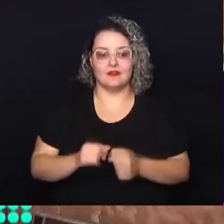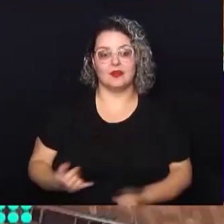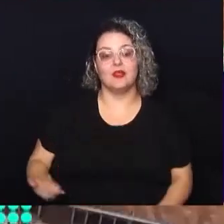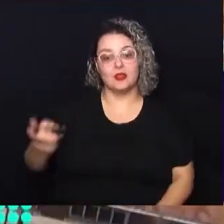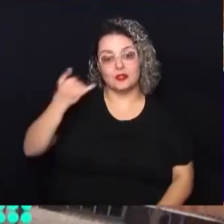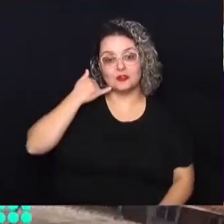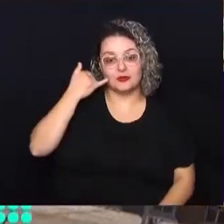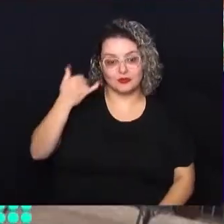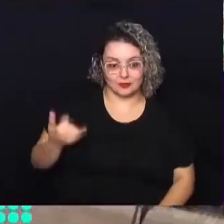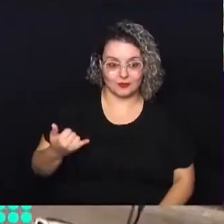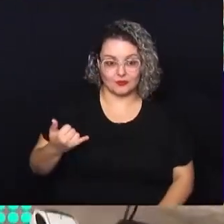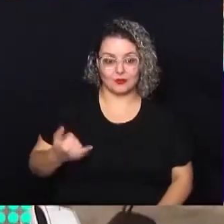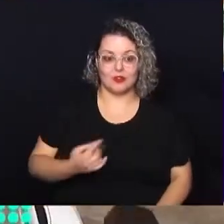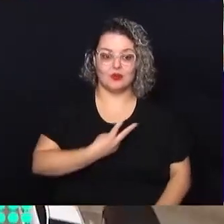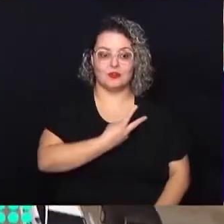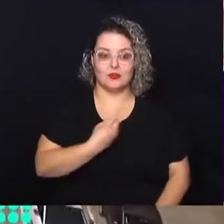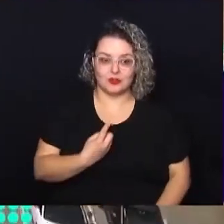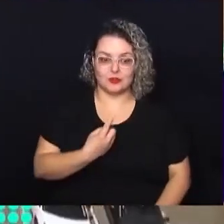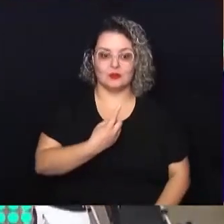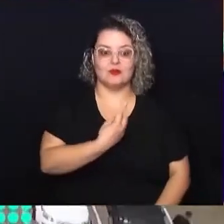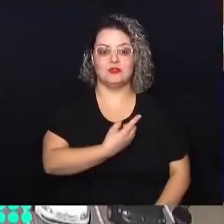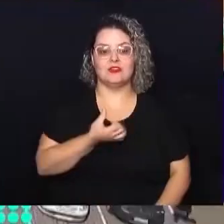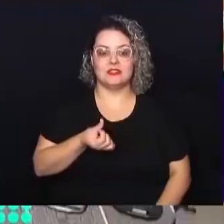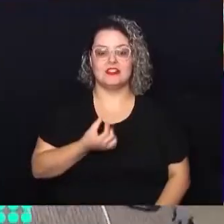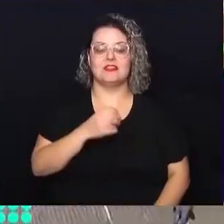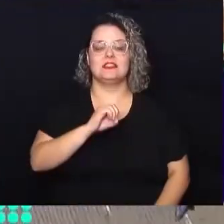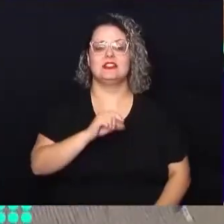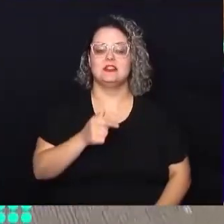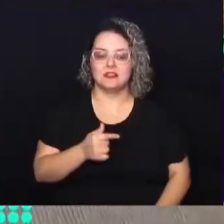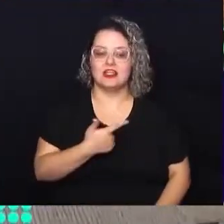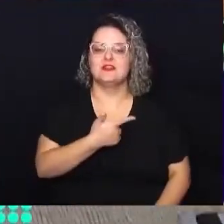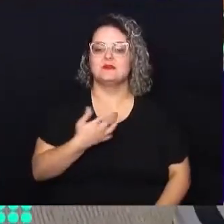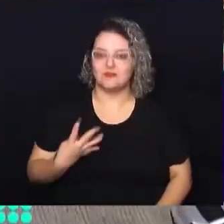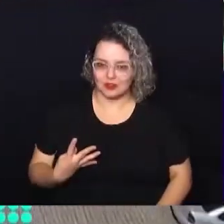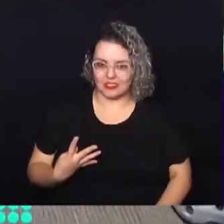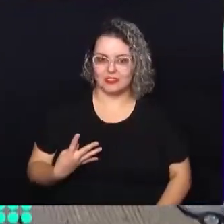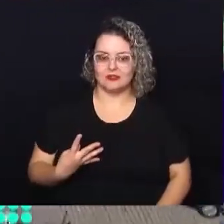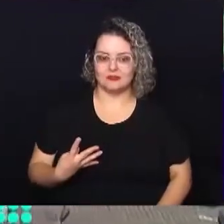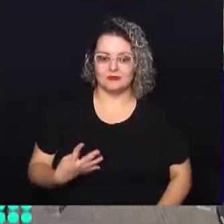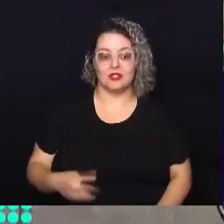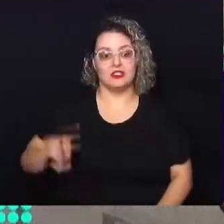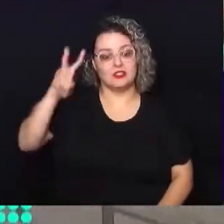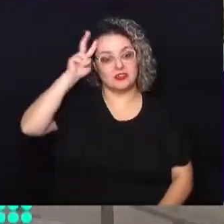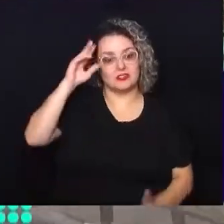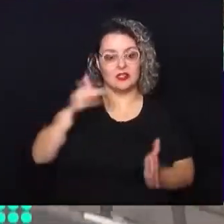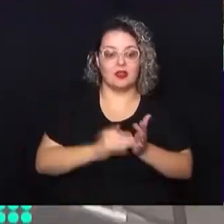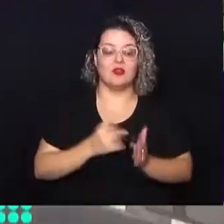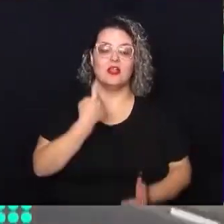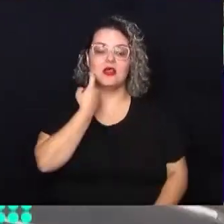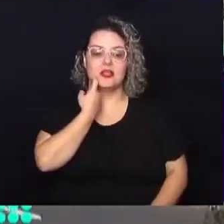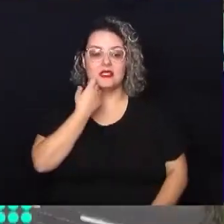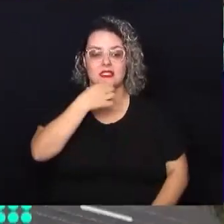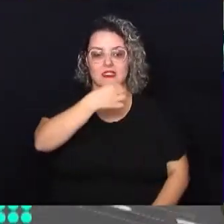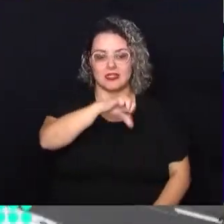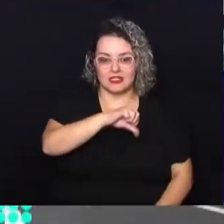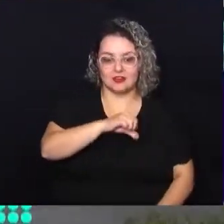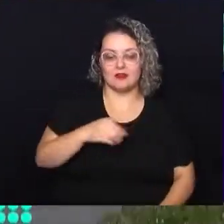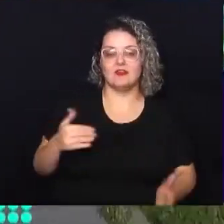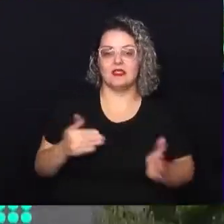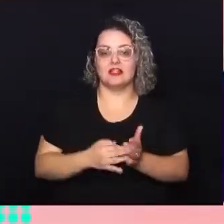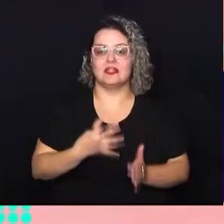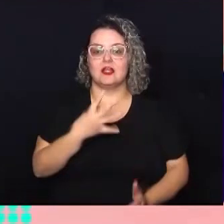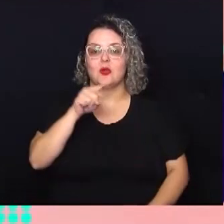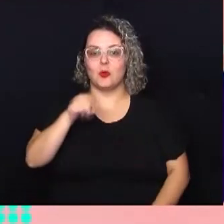telefone 21 16 07 24, de segunda a sexta, das 9 às 4h30